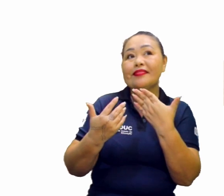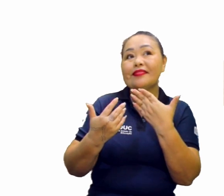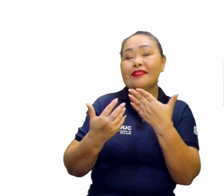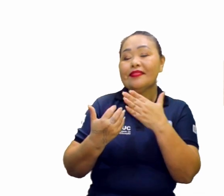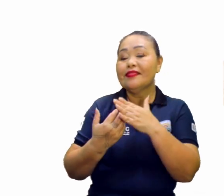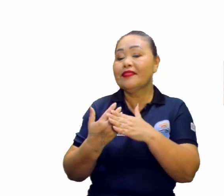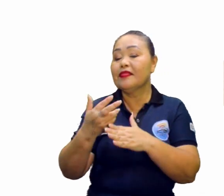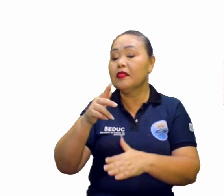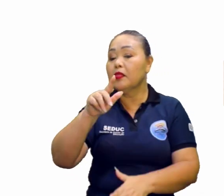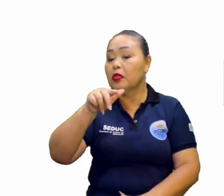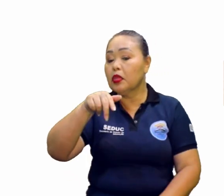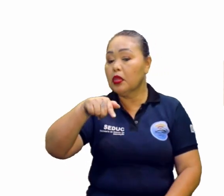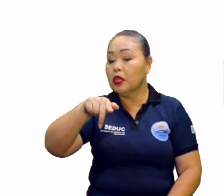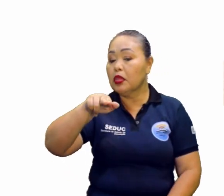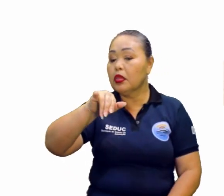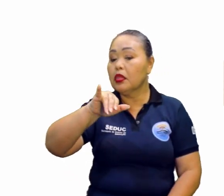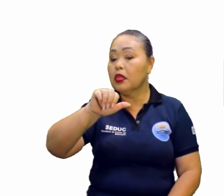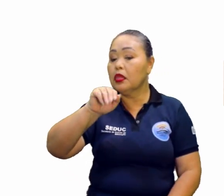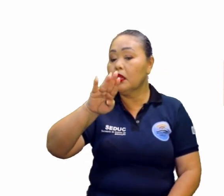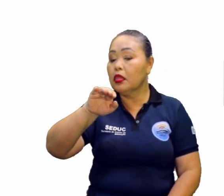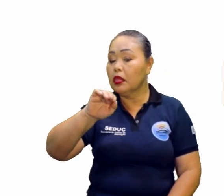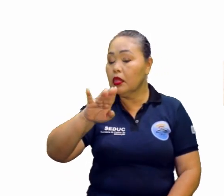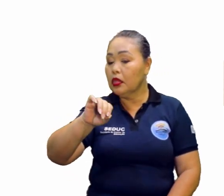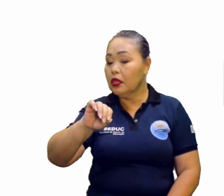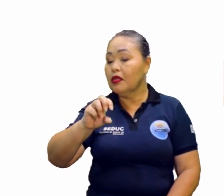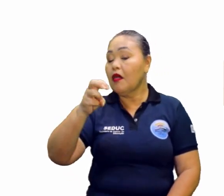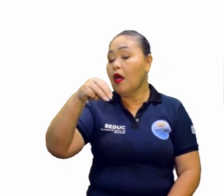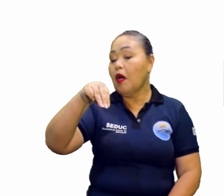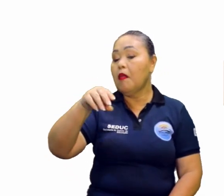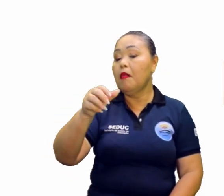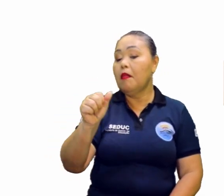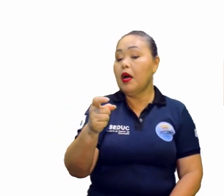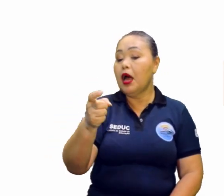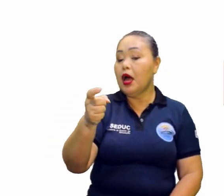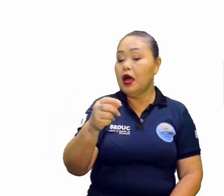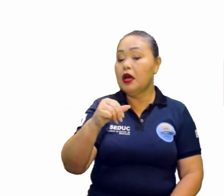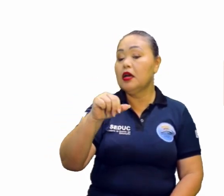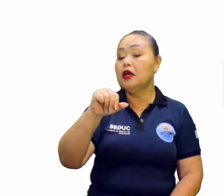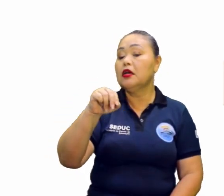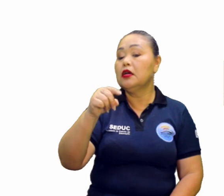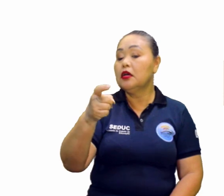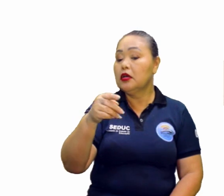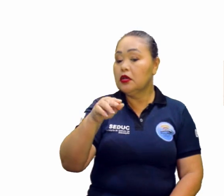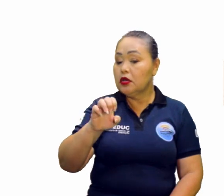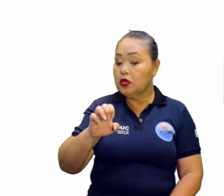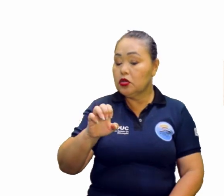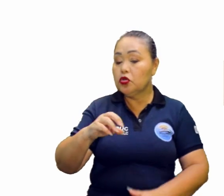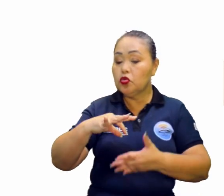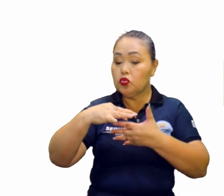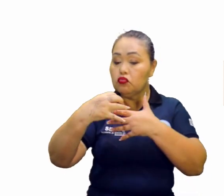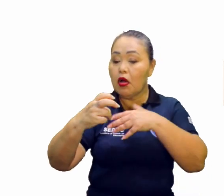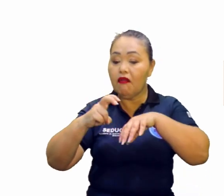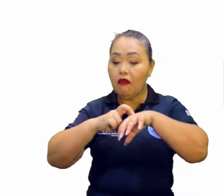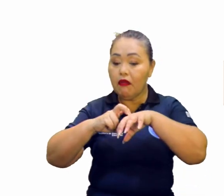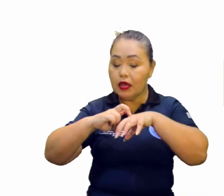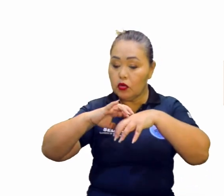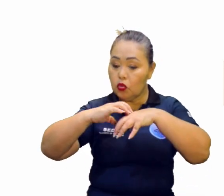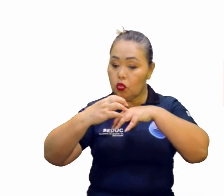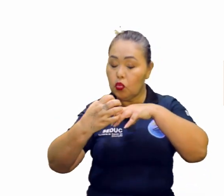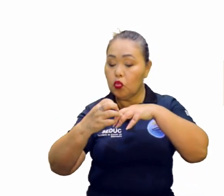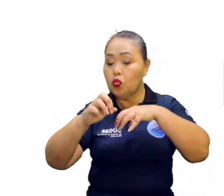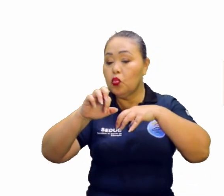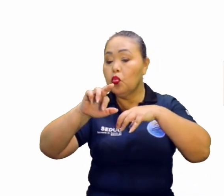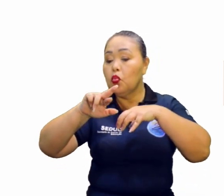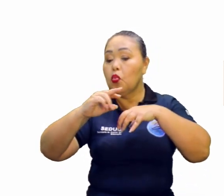quiabo, maxixe, plantaram couve, né, rúculas, né? Então, tem muita variedade aí.